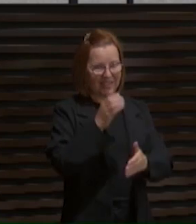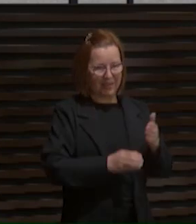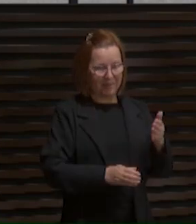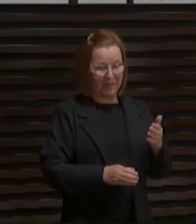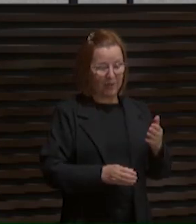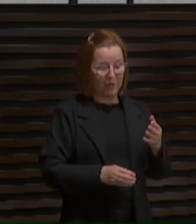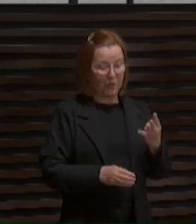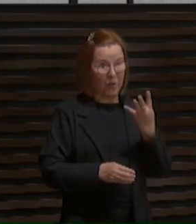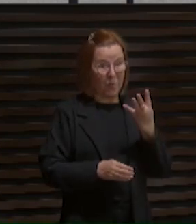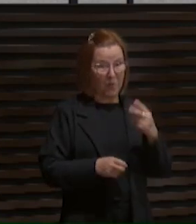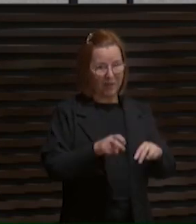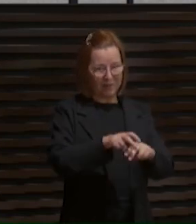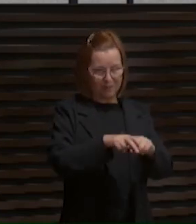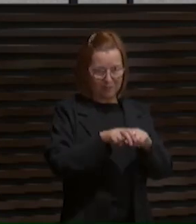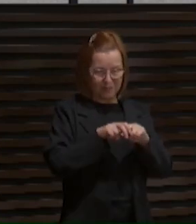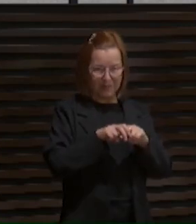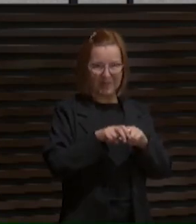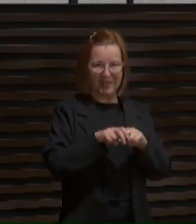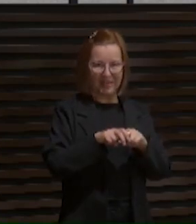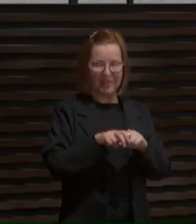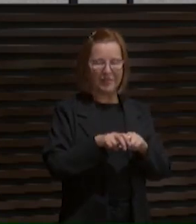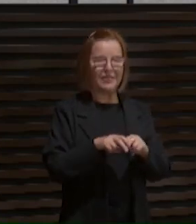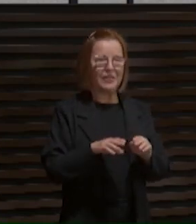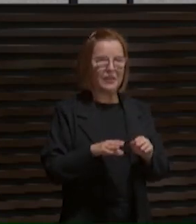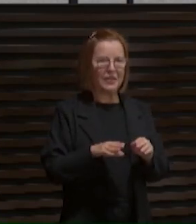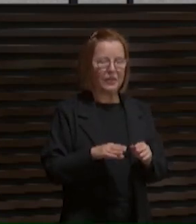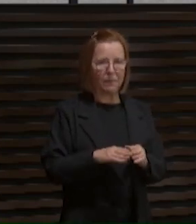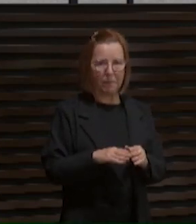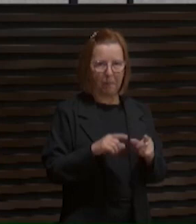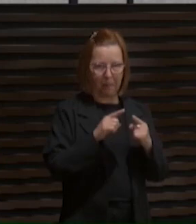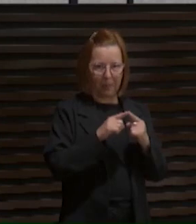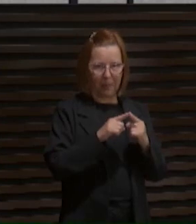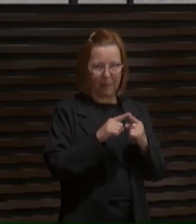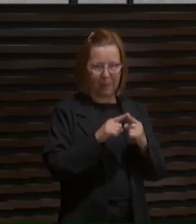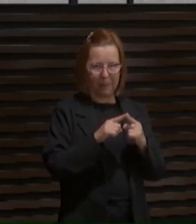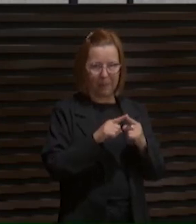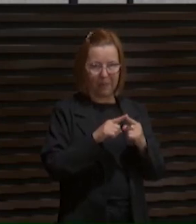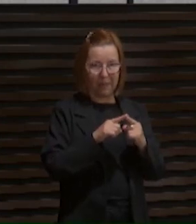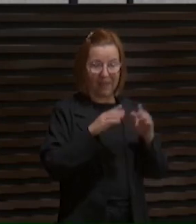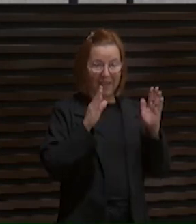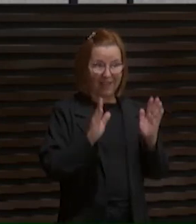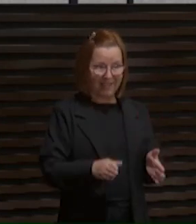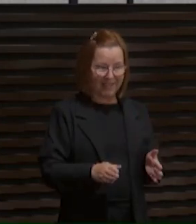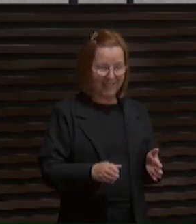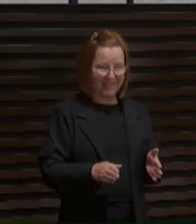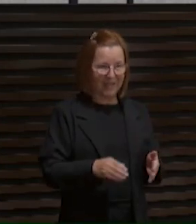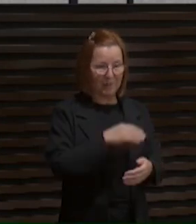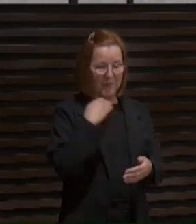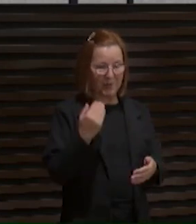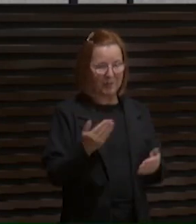quais ele usa os imperativos para os cristãos. Primeiro, já passamos da morte para a vida. Romanos